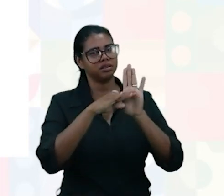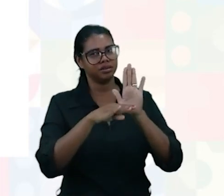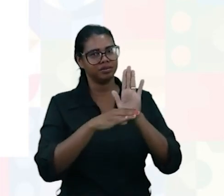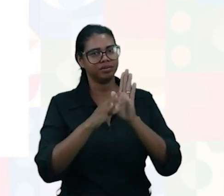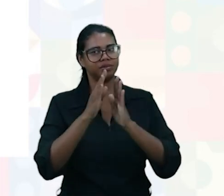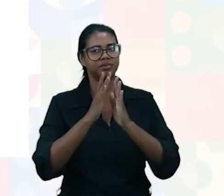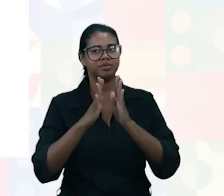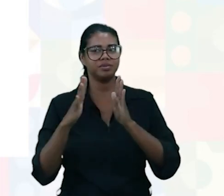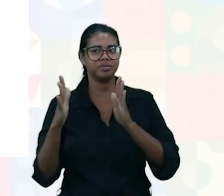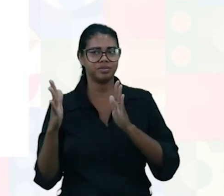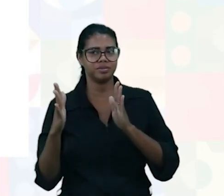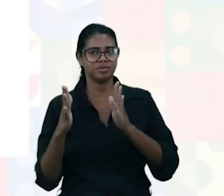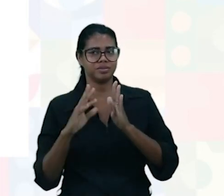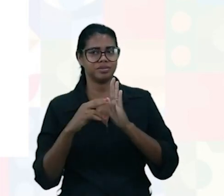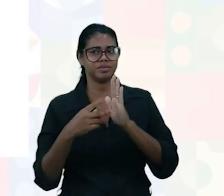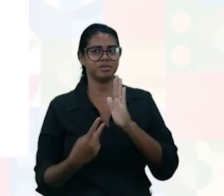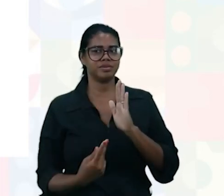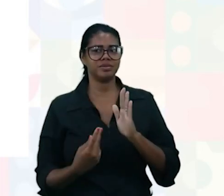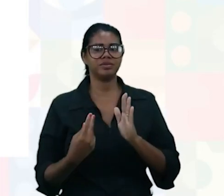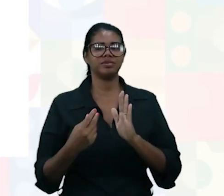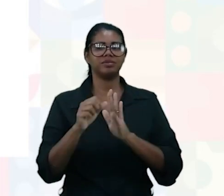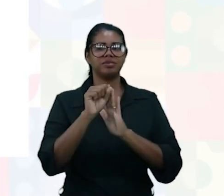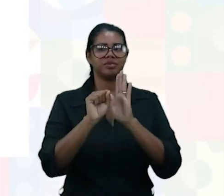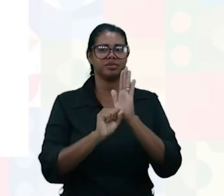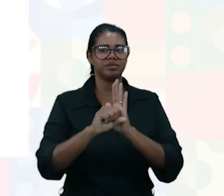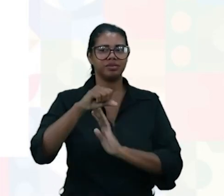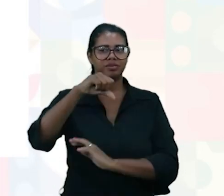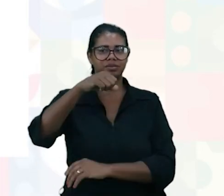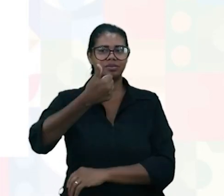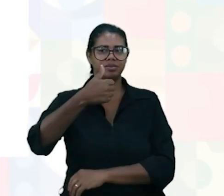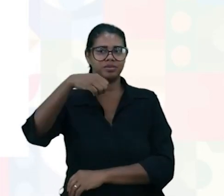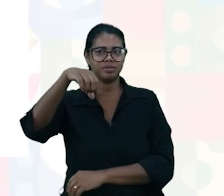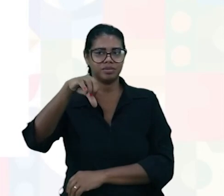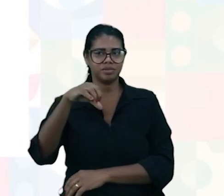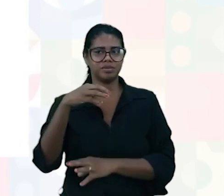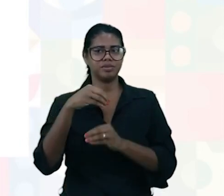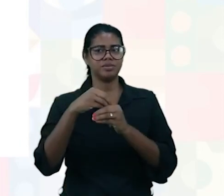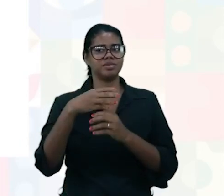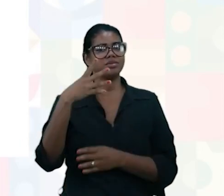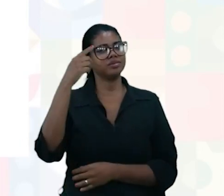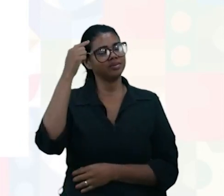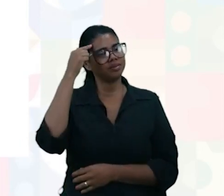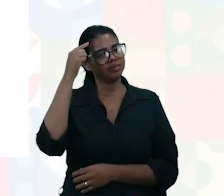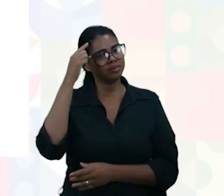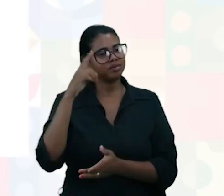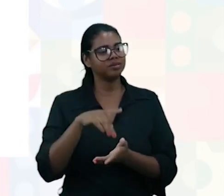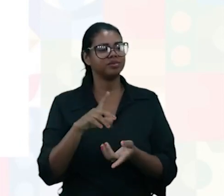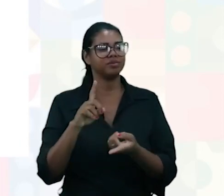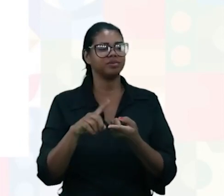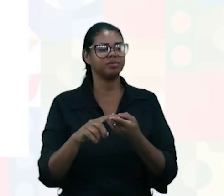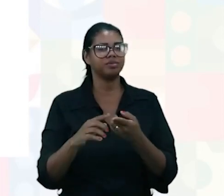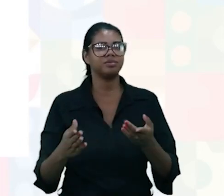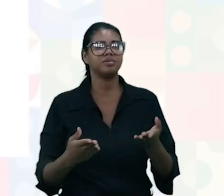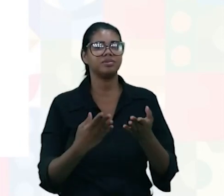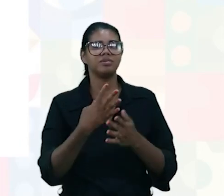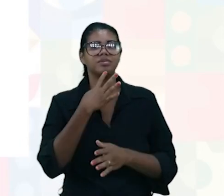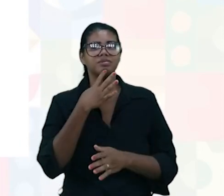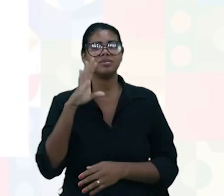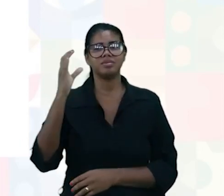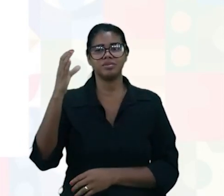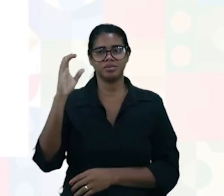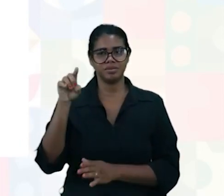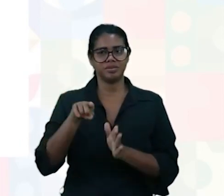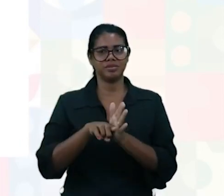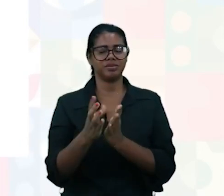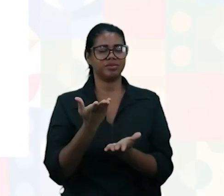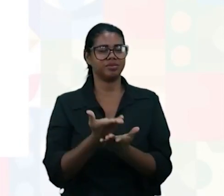foram configuradas. Porque no século XIX, principalmente, se pensava muito em segmentar, sistematizar um conhecimento científico.